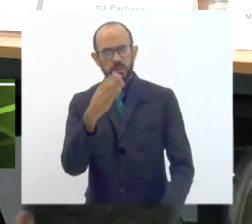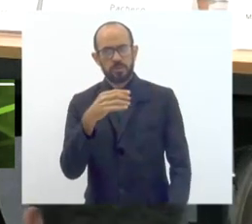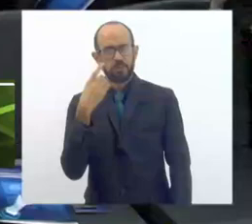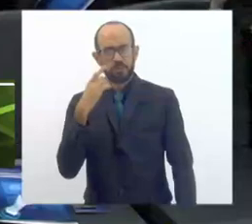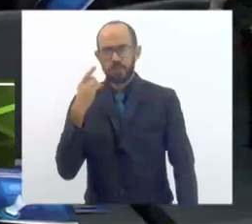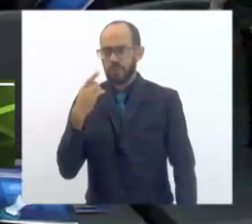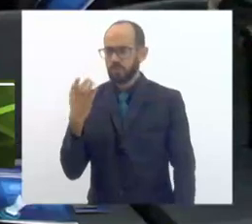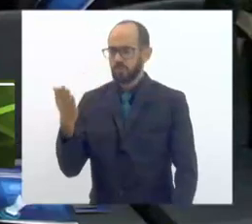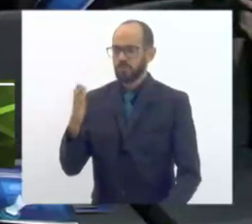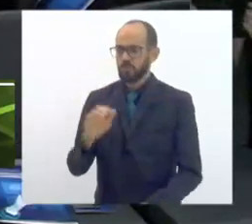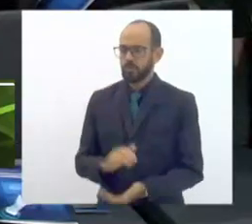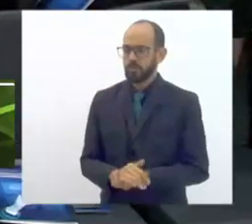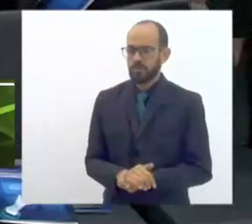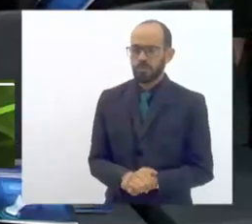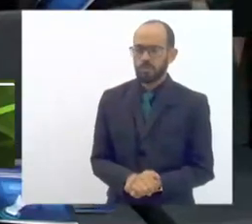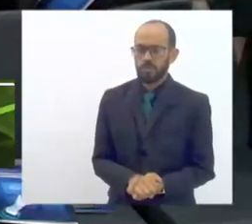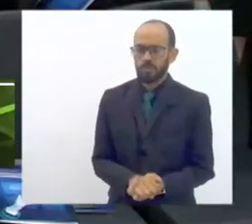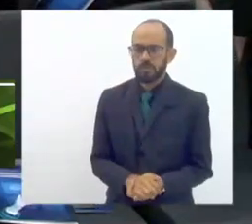por